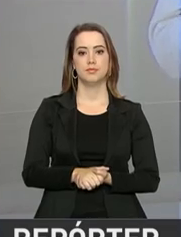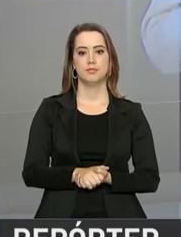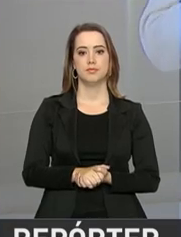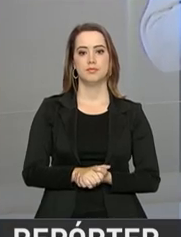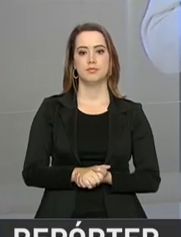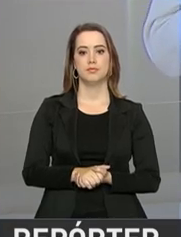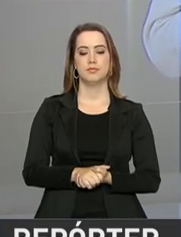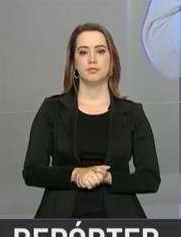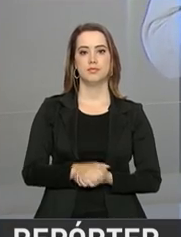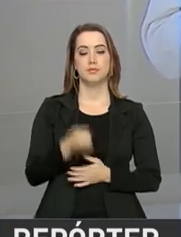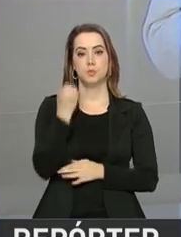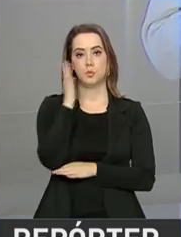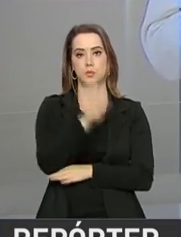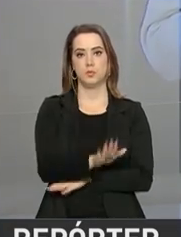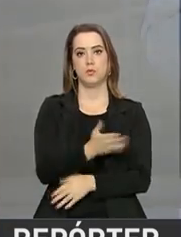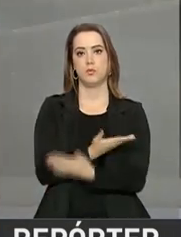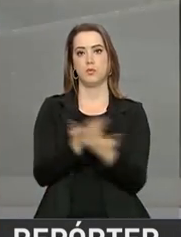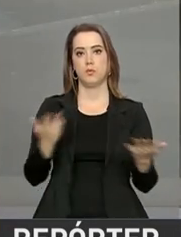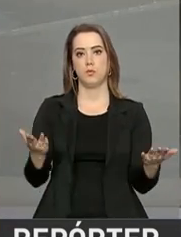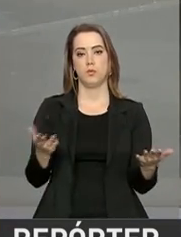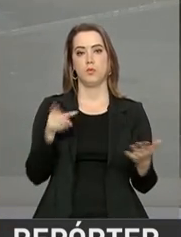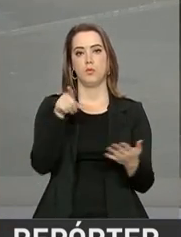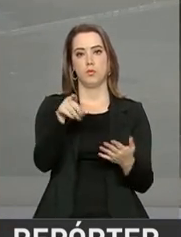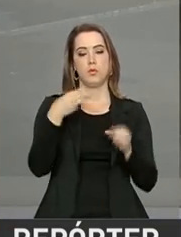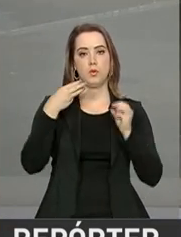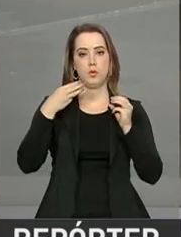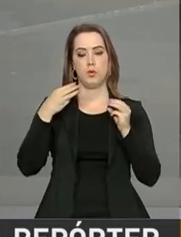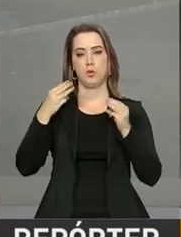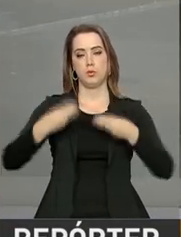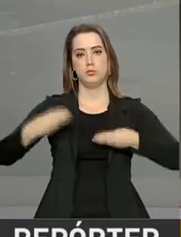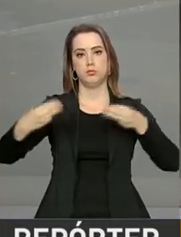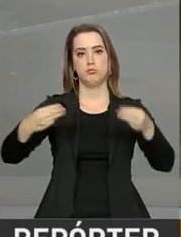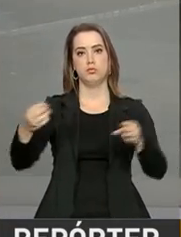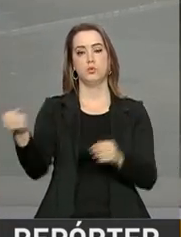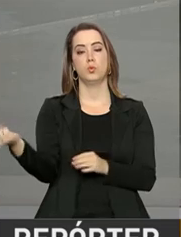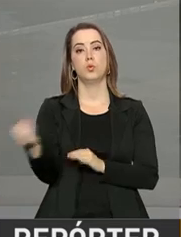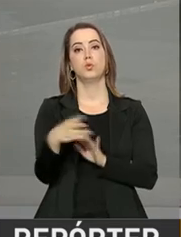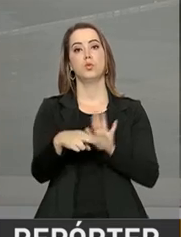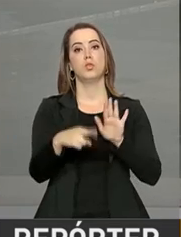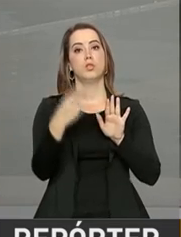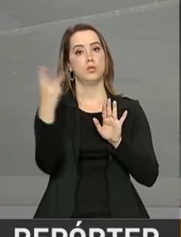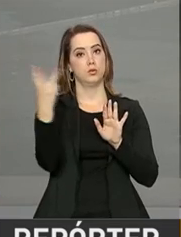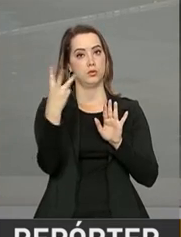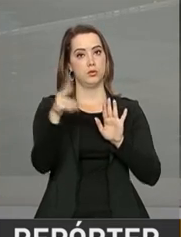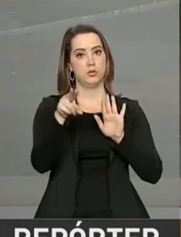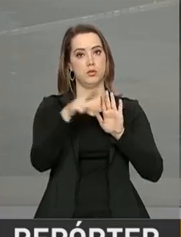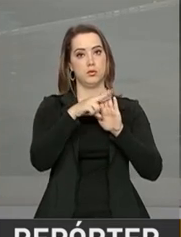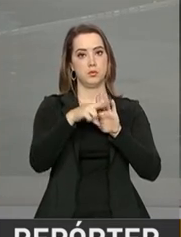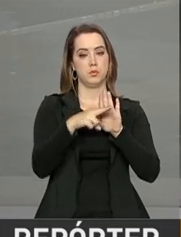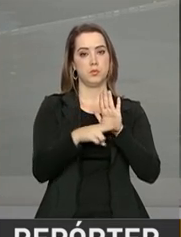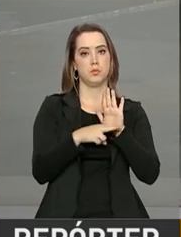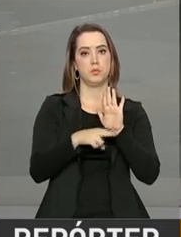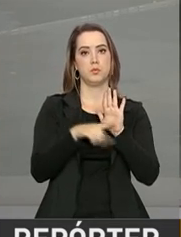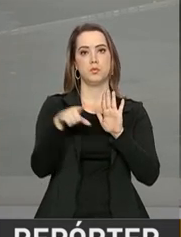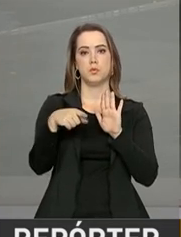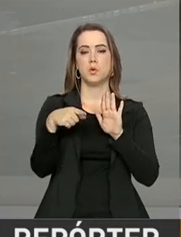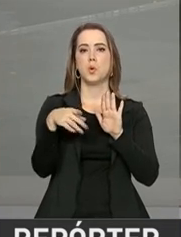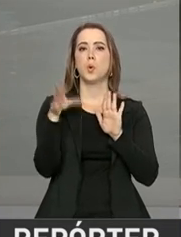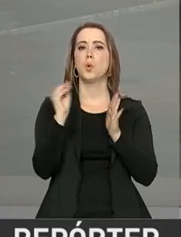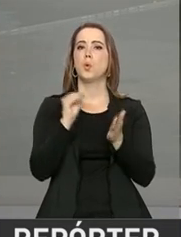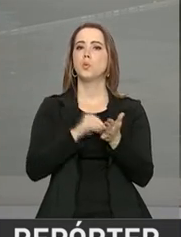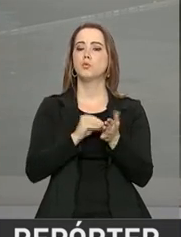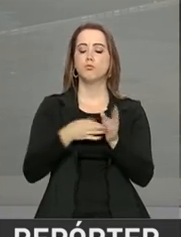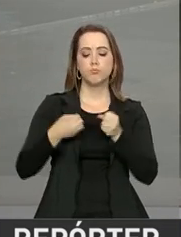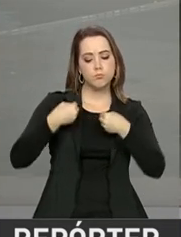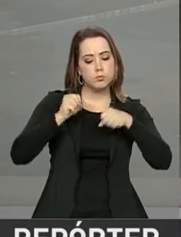tarde boa tarde Leandro o ministério divulgou três novos relatórios sobre a fosfoetanolamina os testes avaliaram o